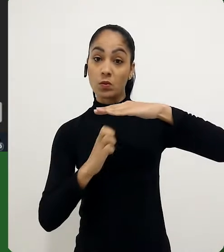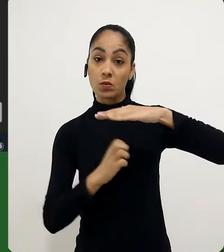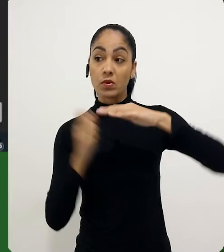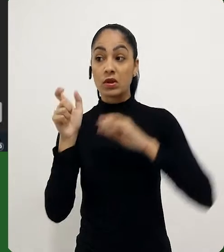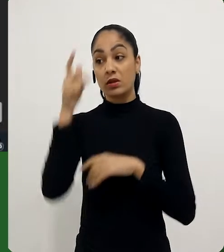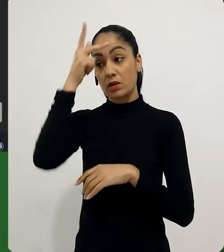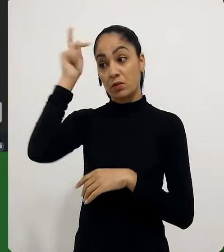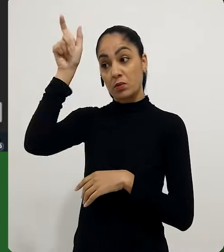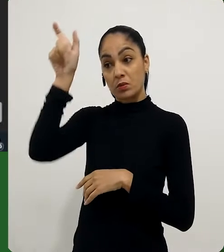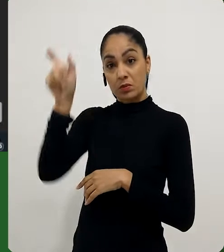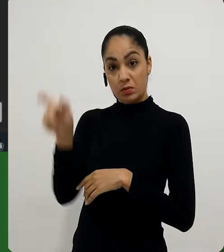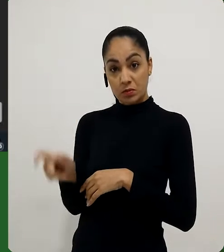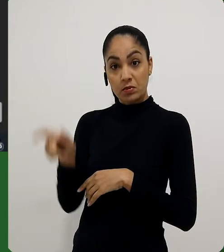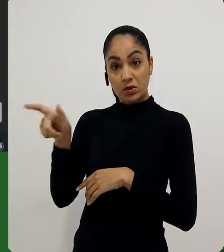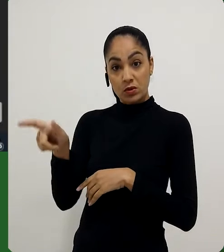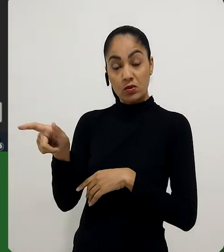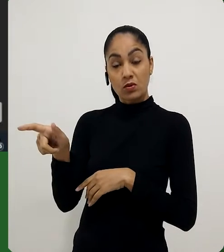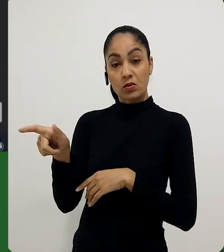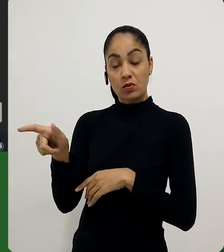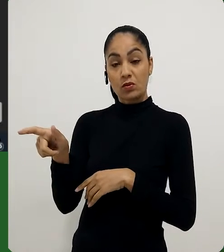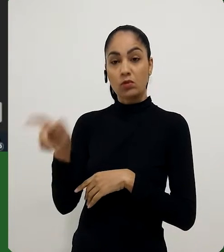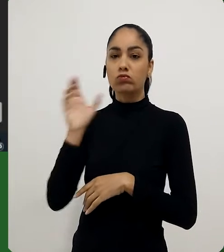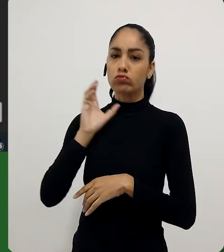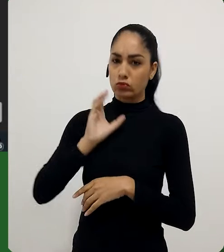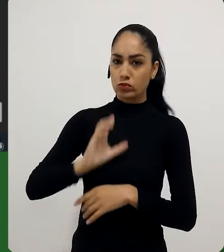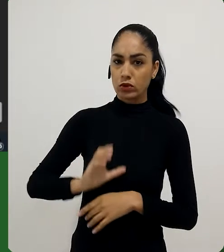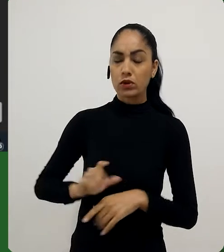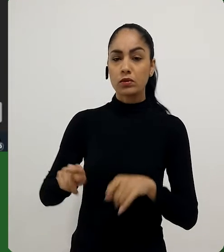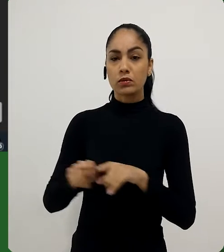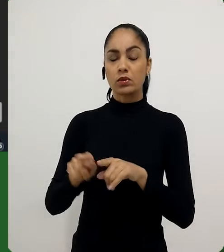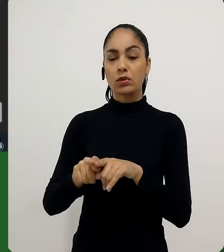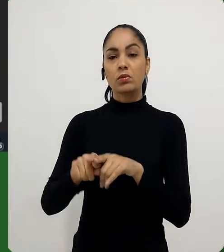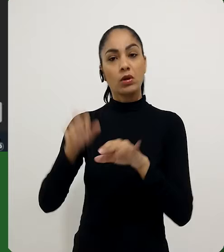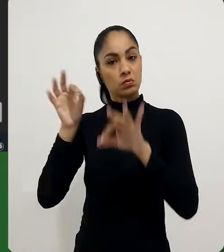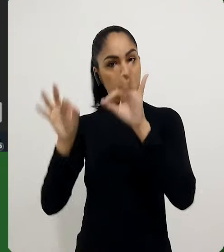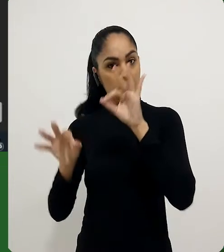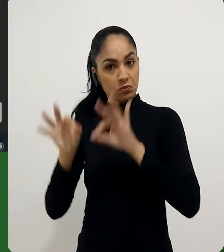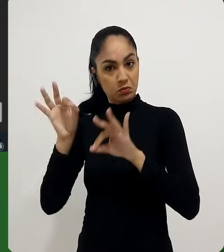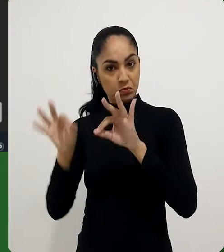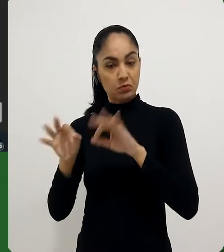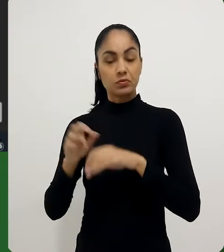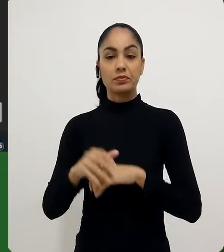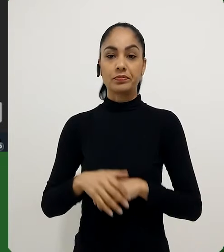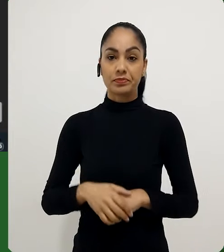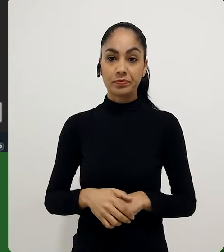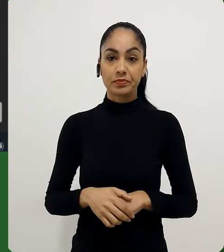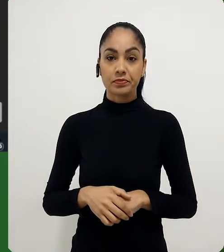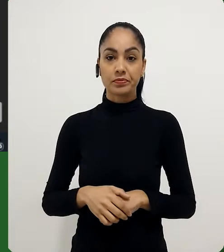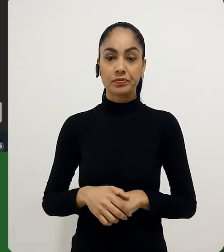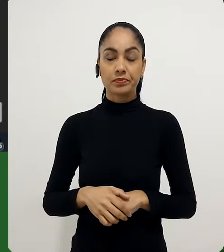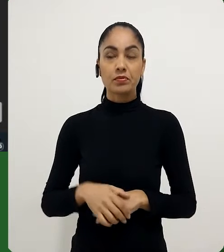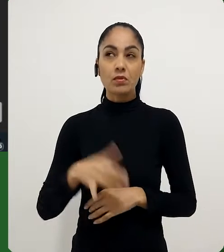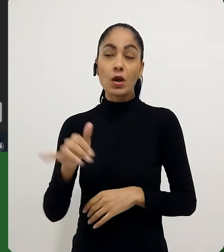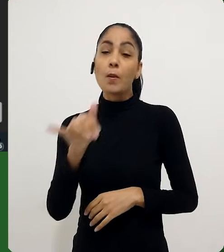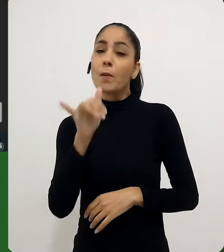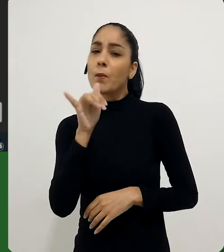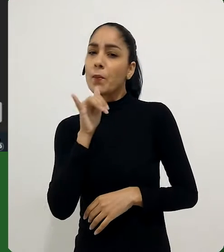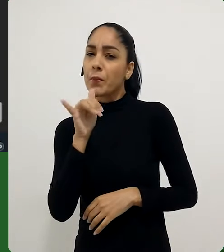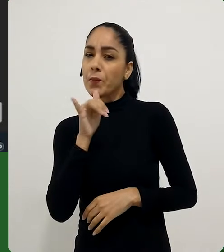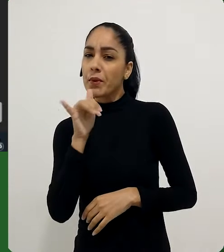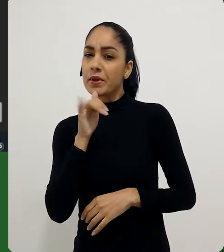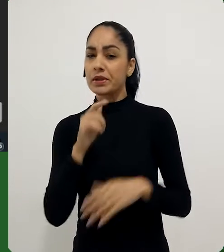né? Ou entre uma empresa e pessoas, né? Sejam pessoas físicas ou